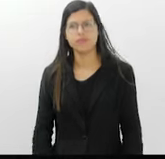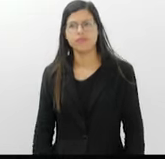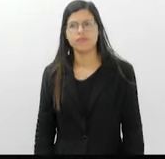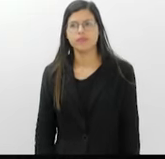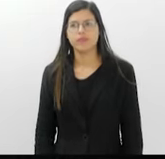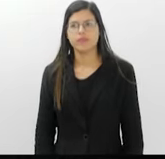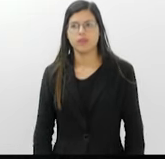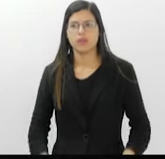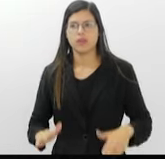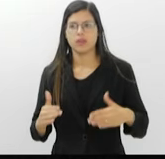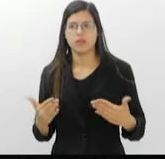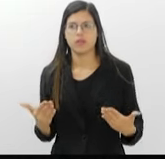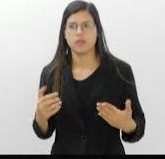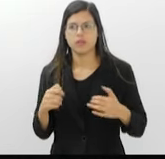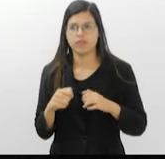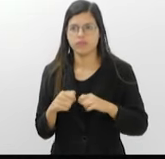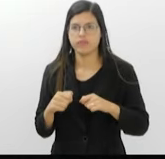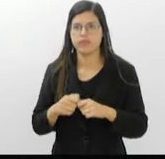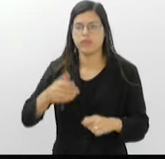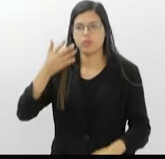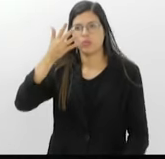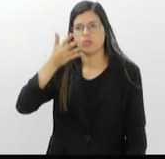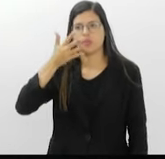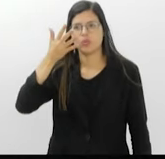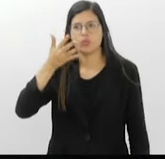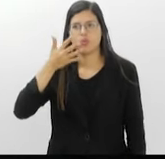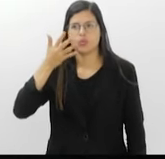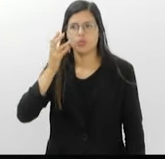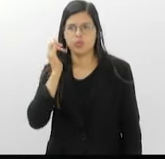Bom, fez a narrativa.